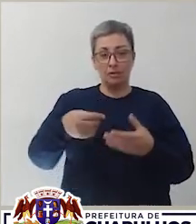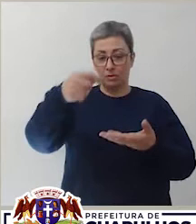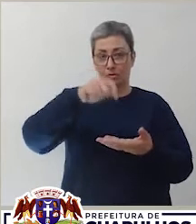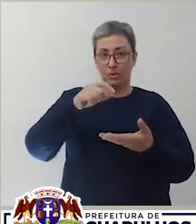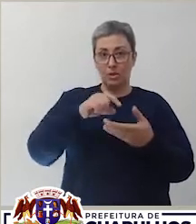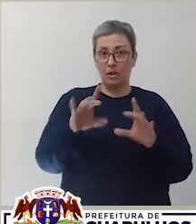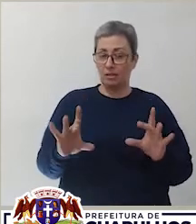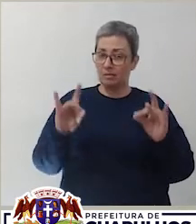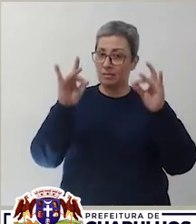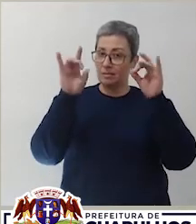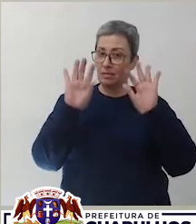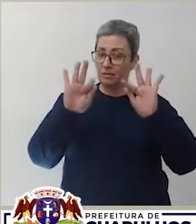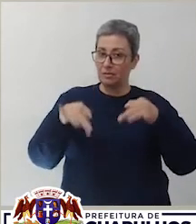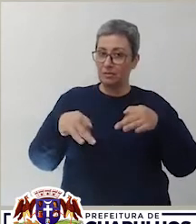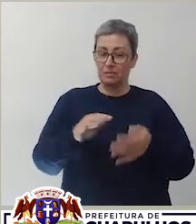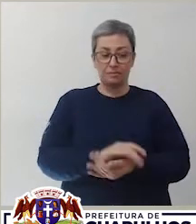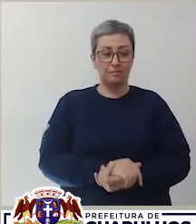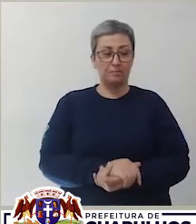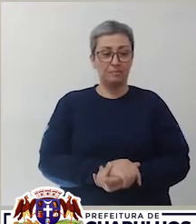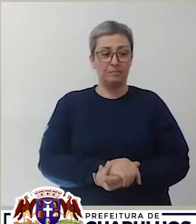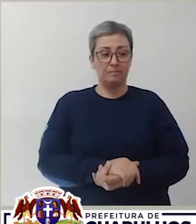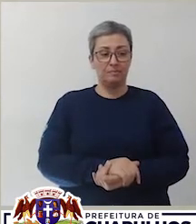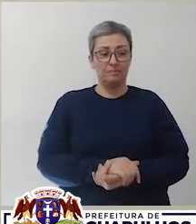E agora vamos pro detalhe final.